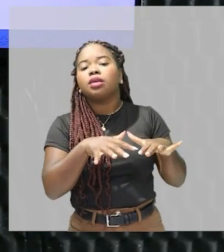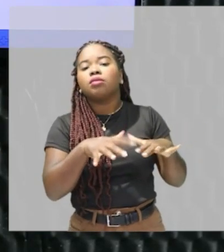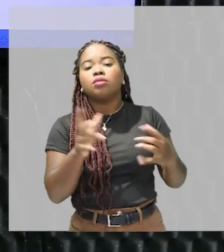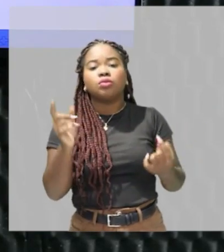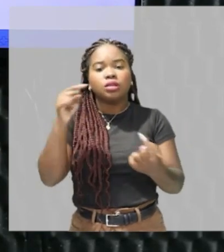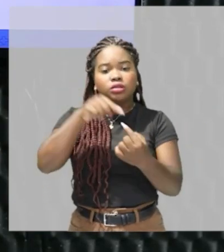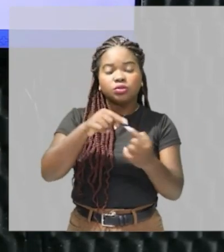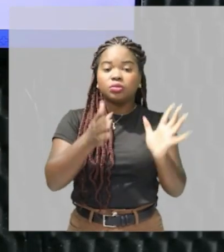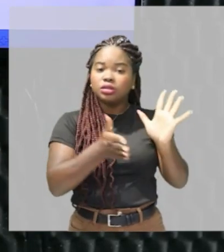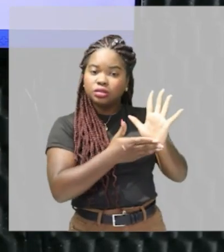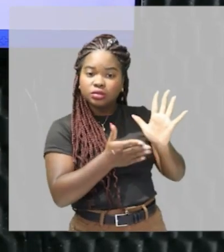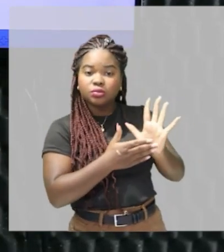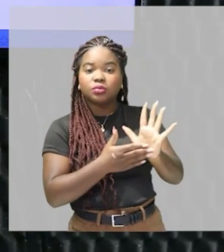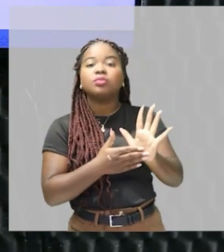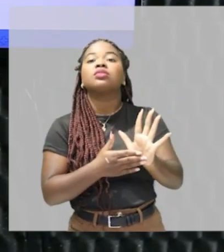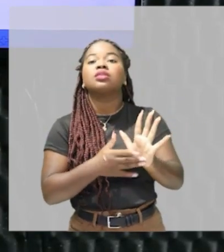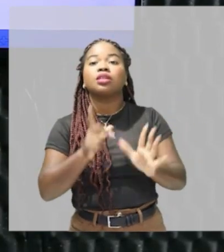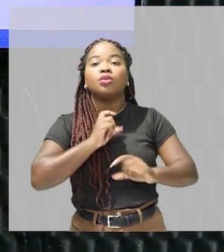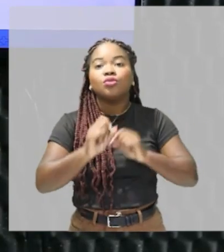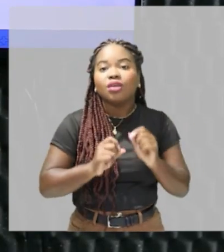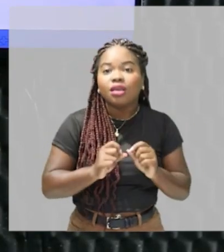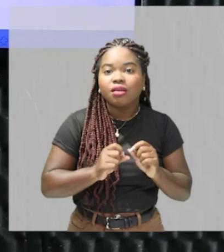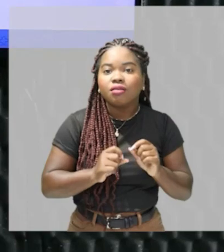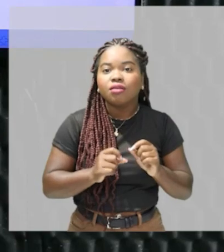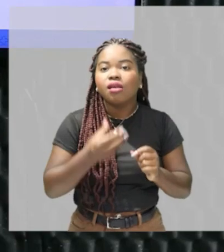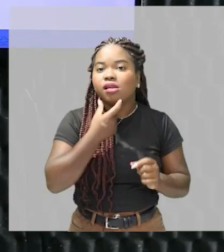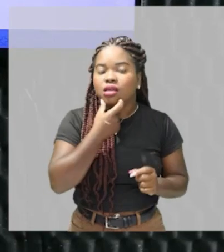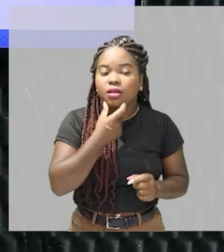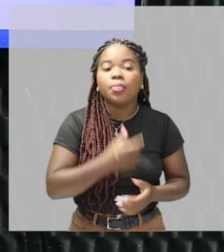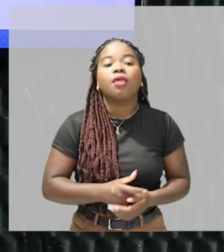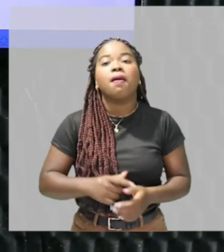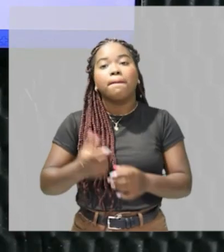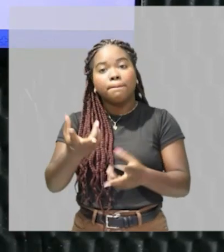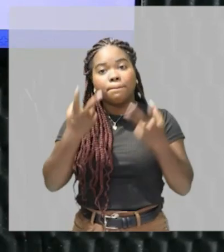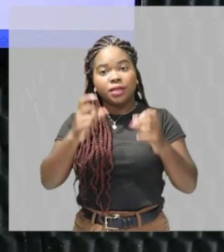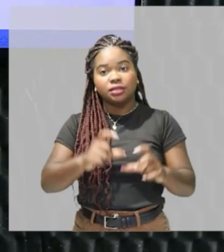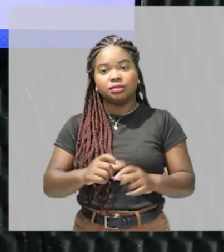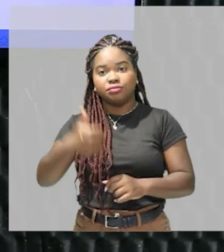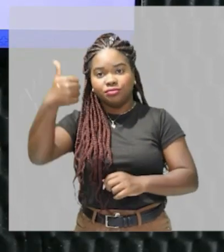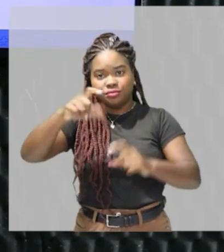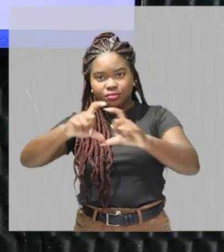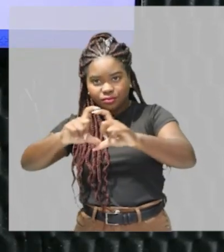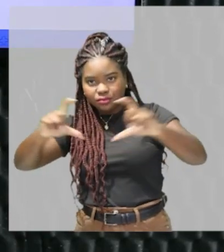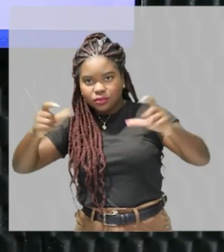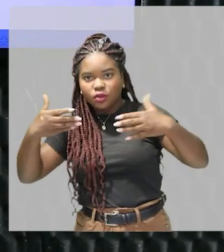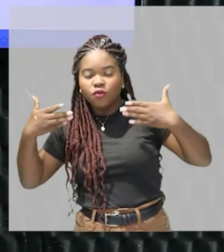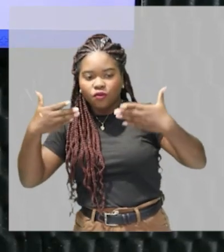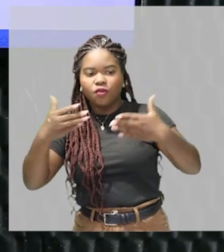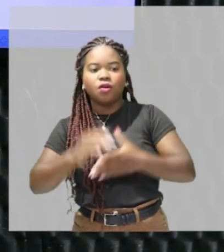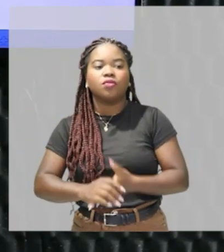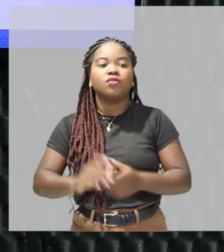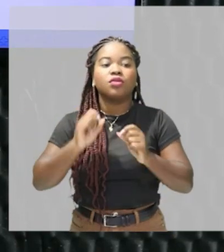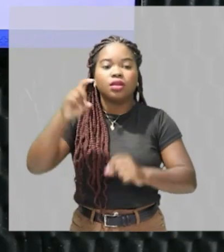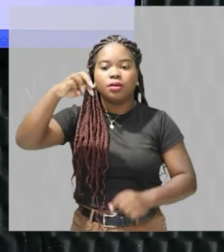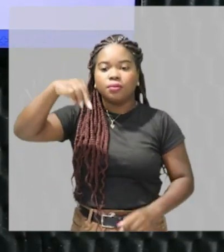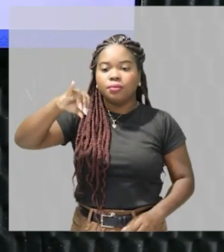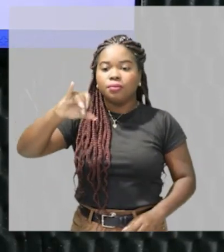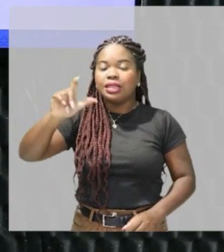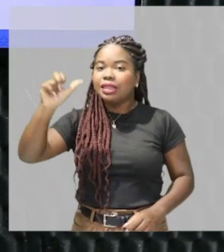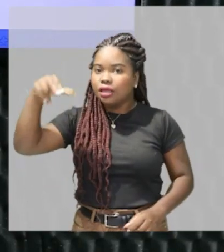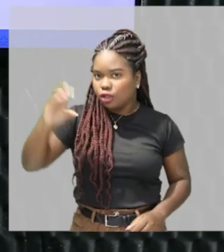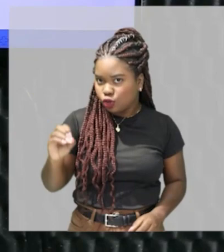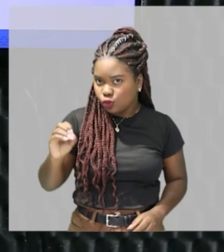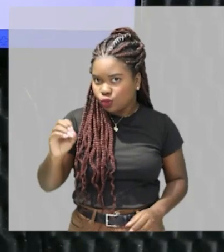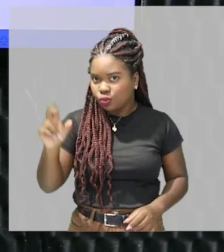decidem adotar o inglês. Olha o primeiro parágrafo, ó. O foco da pergunta foi Universidade de Milano. Olha aqui a universidade,